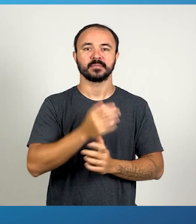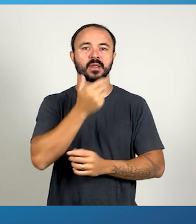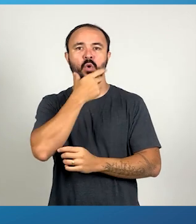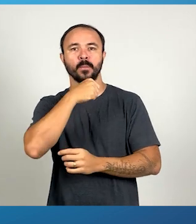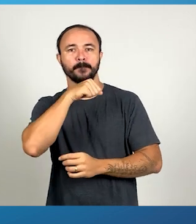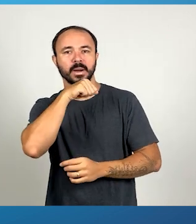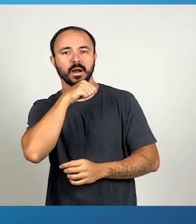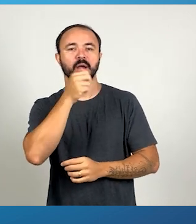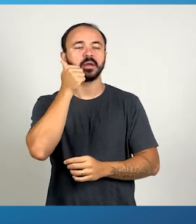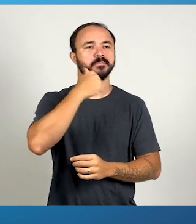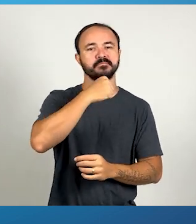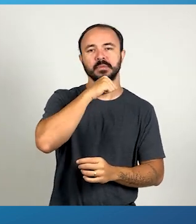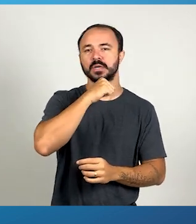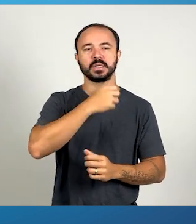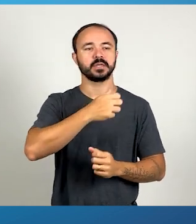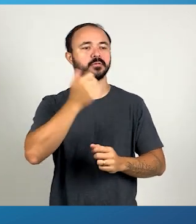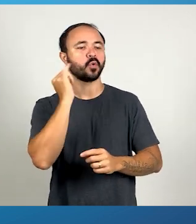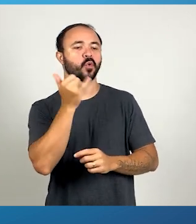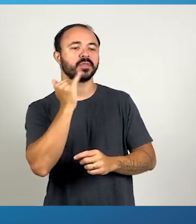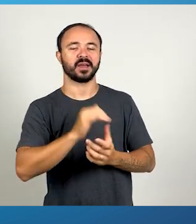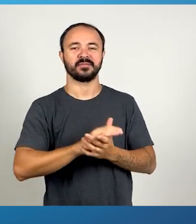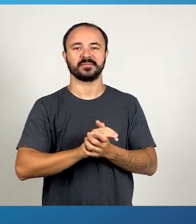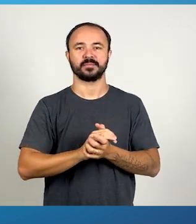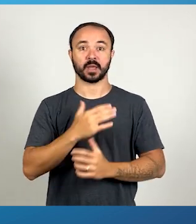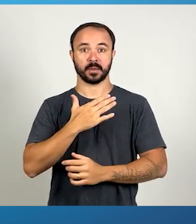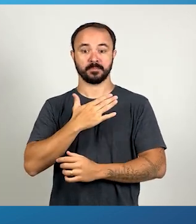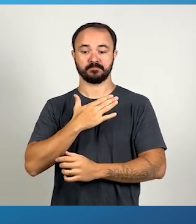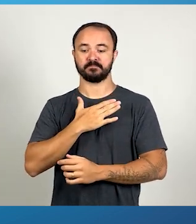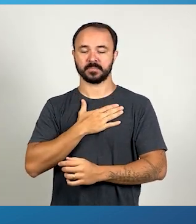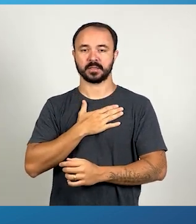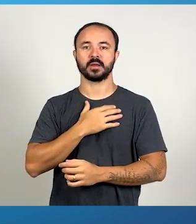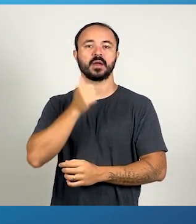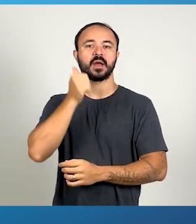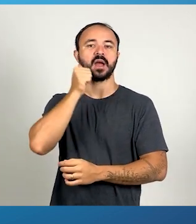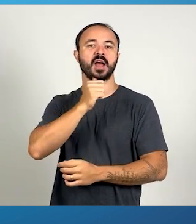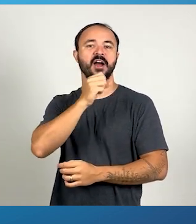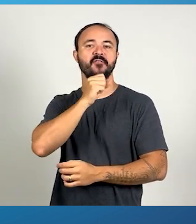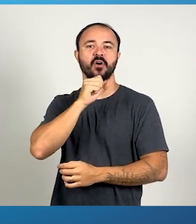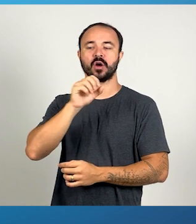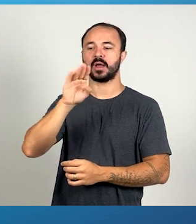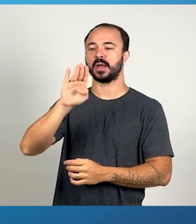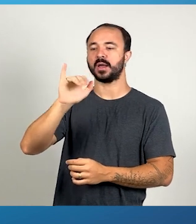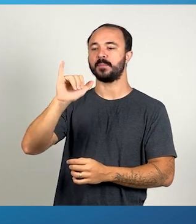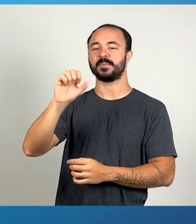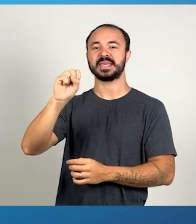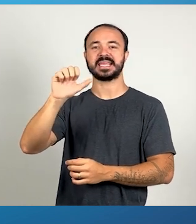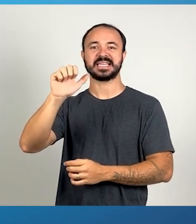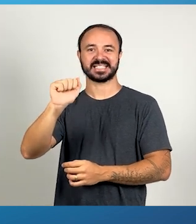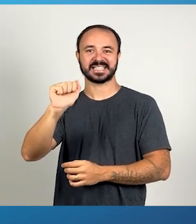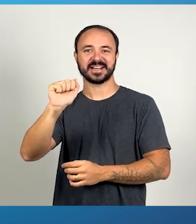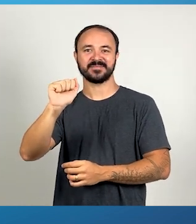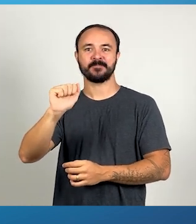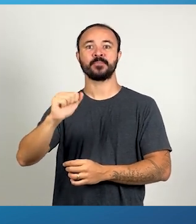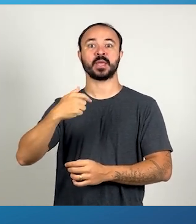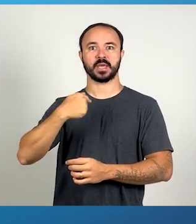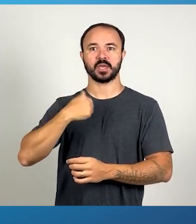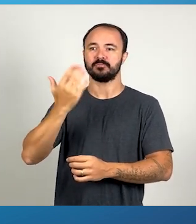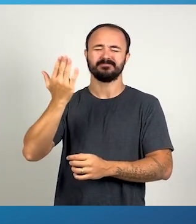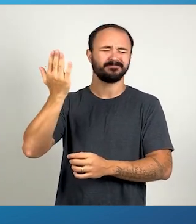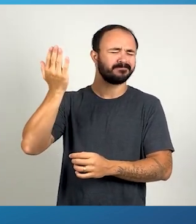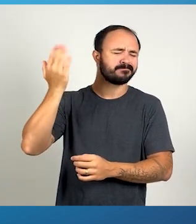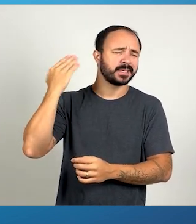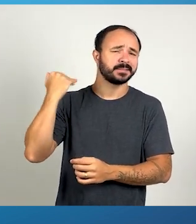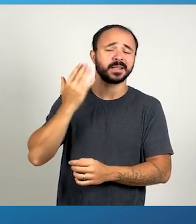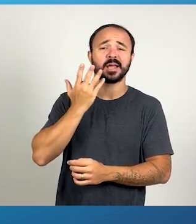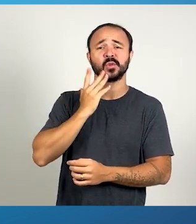A minha bisavó, né, que Deus a tenha, eu era muito pequena, né, e eu via ela meio que fazia,